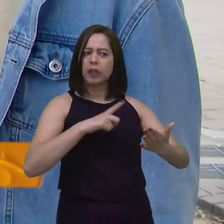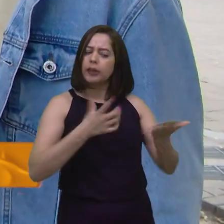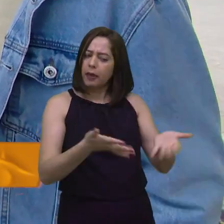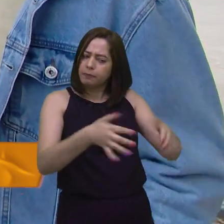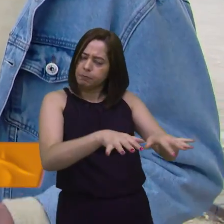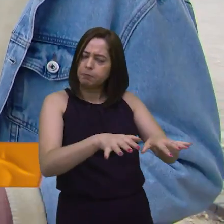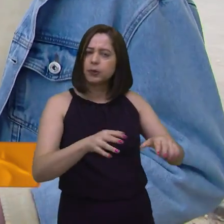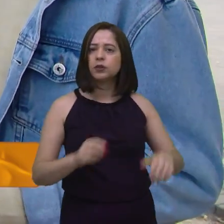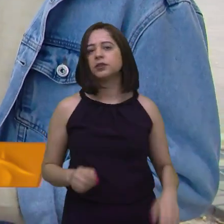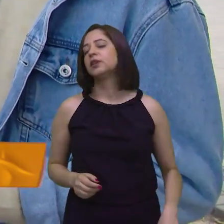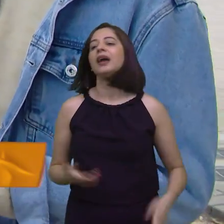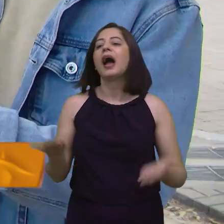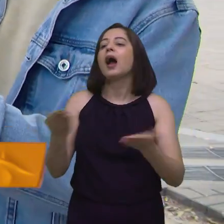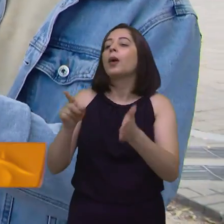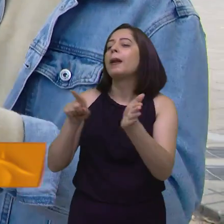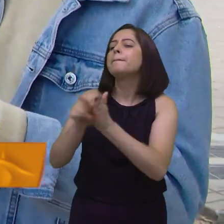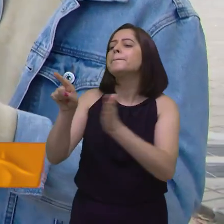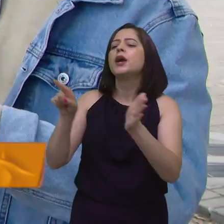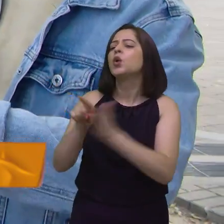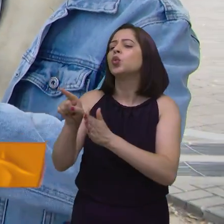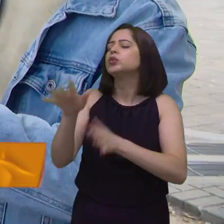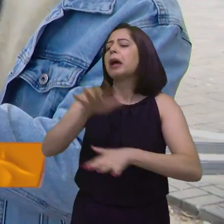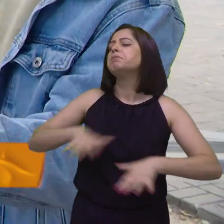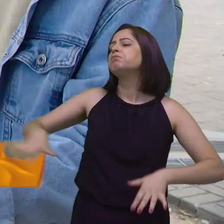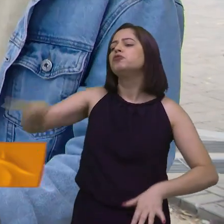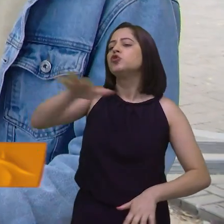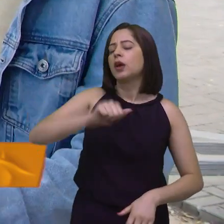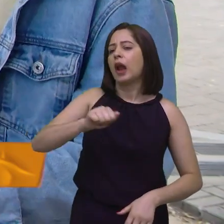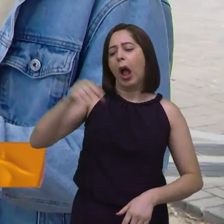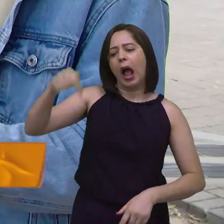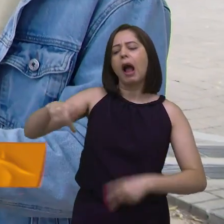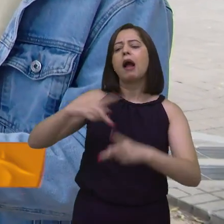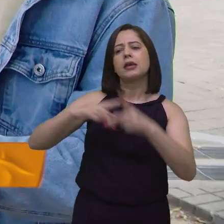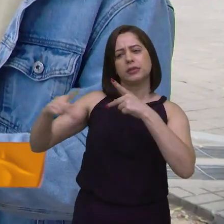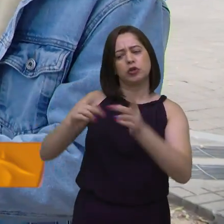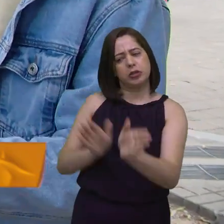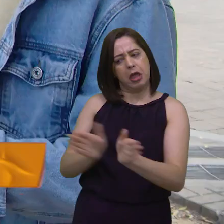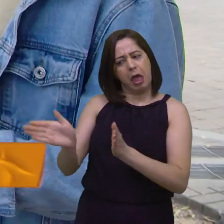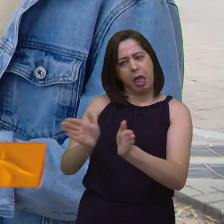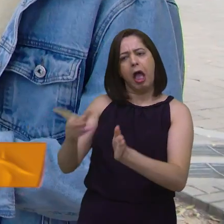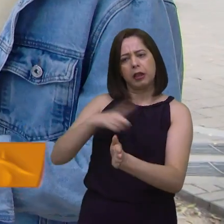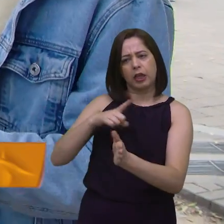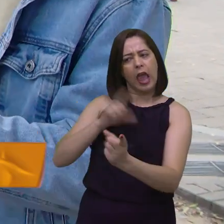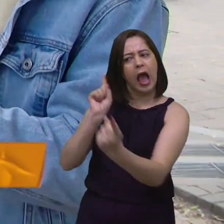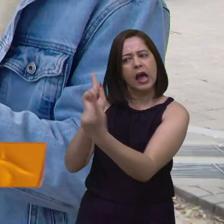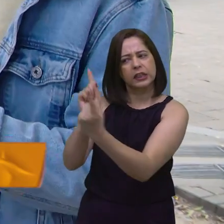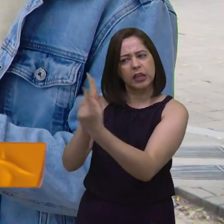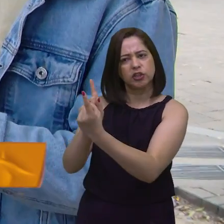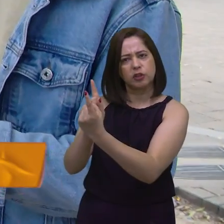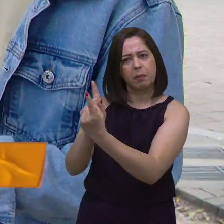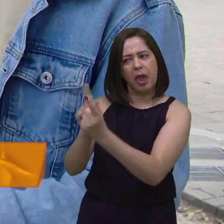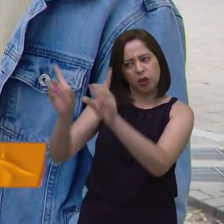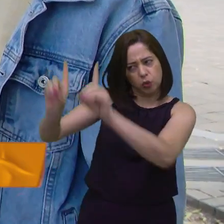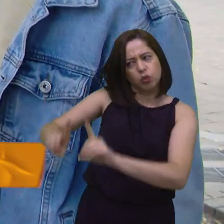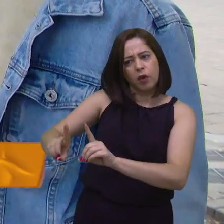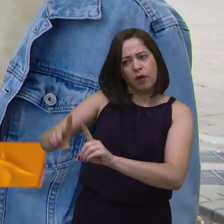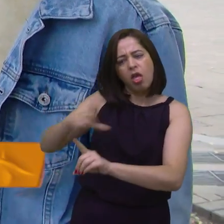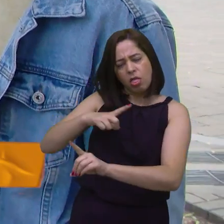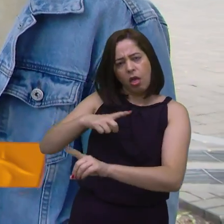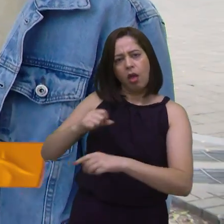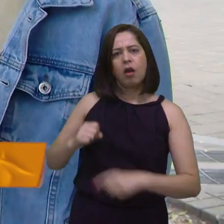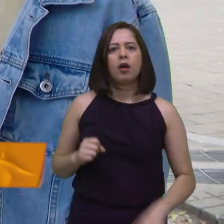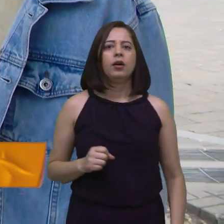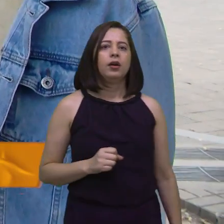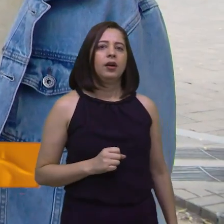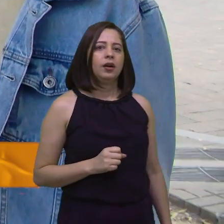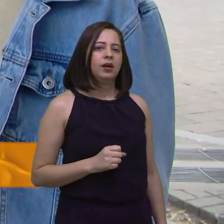dela. Maravilha, e aí eu quero fazer uma pergunta com um olhar de fora. Você acha que a nossa cidade é acessível? Ela está atendendo bem os